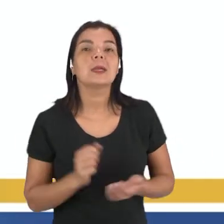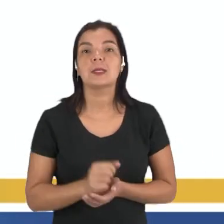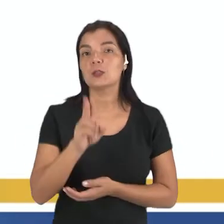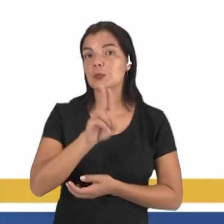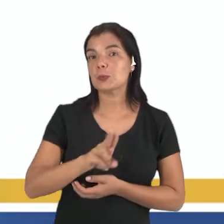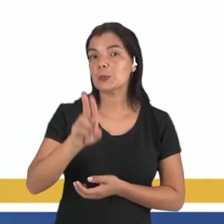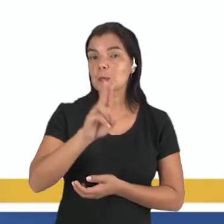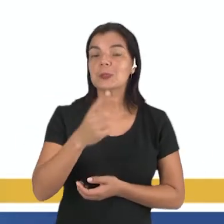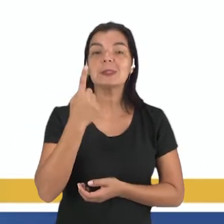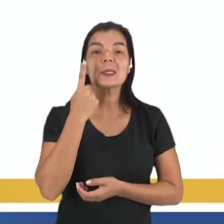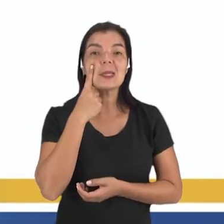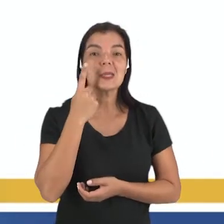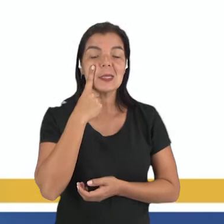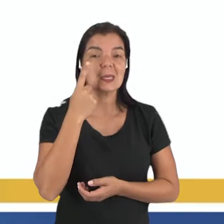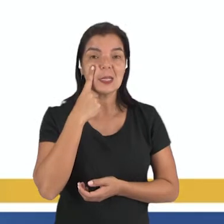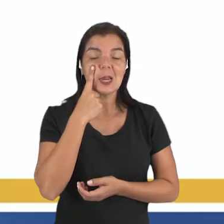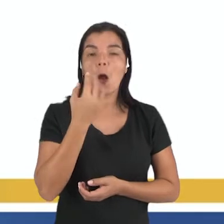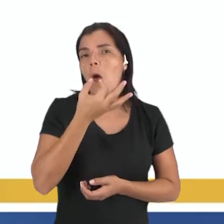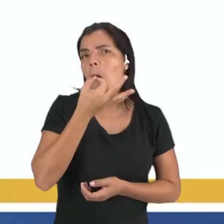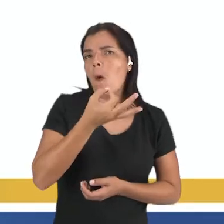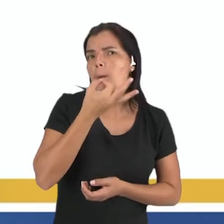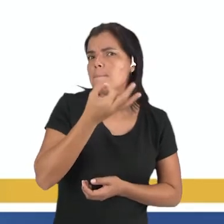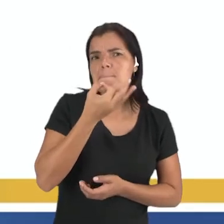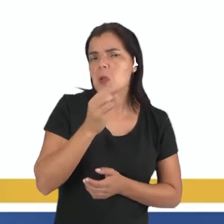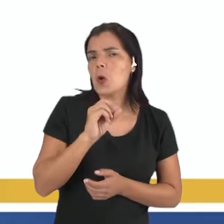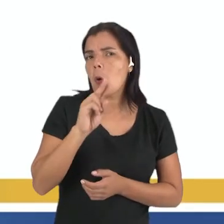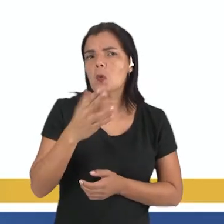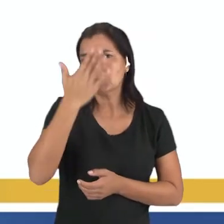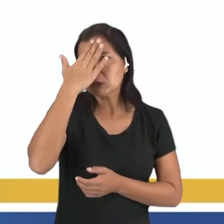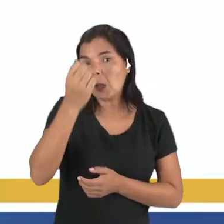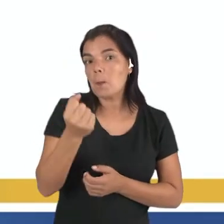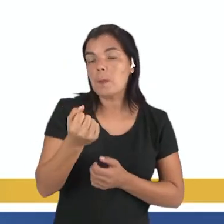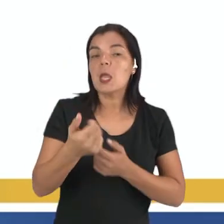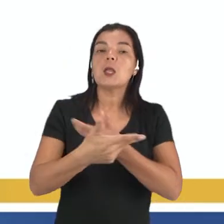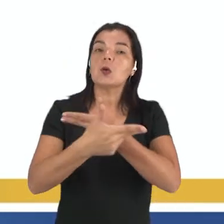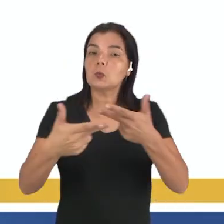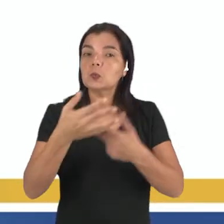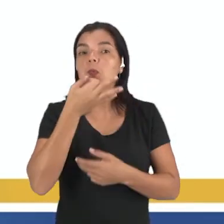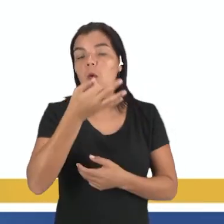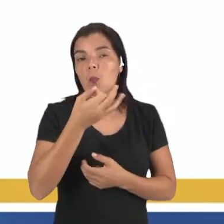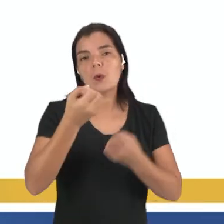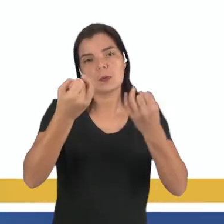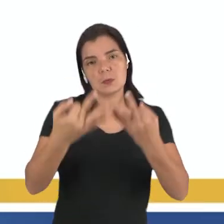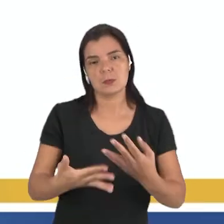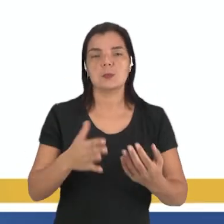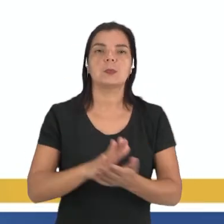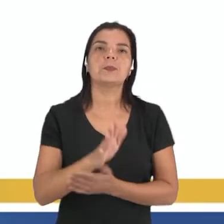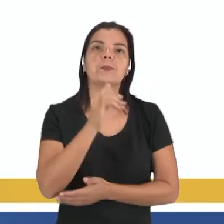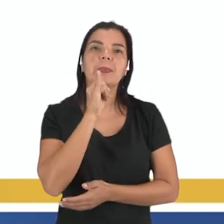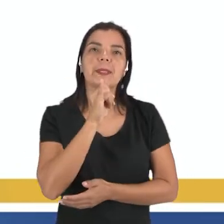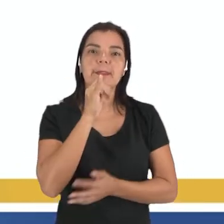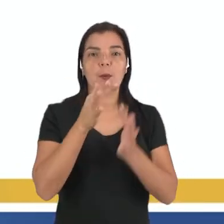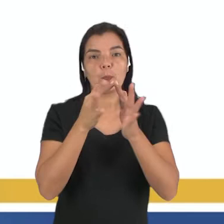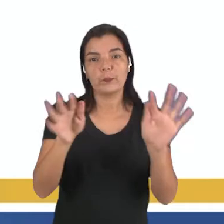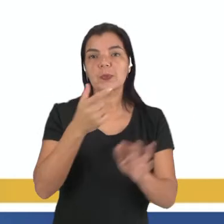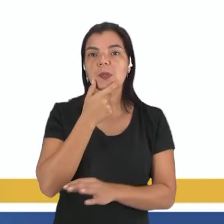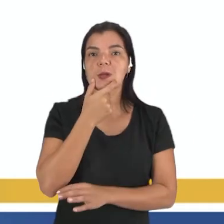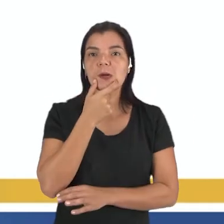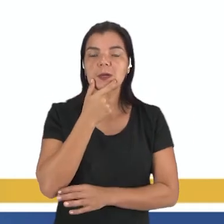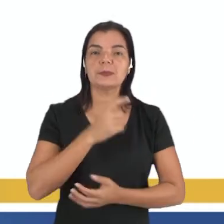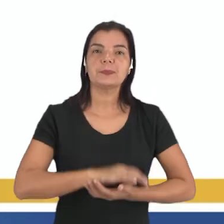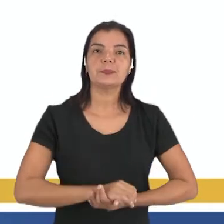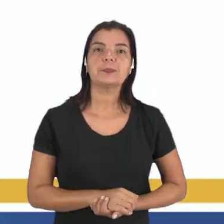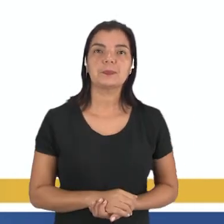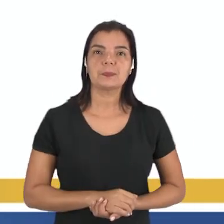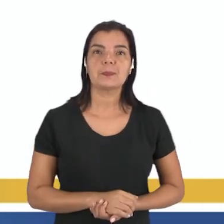usa na construção para dar sugestão ou então saber a opinião de algo que você acabou de dizer. Exemplo. What about the new